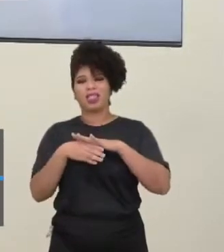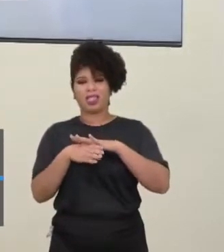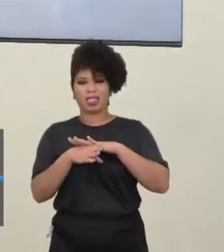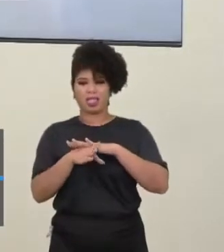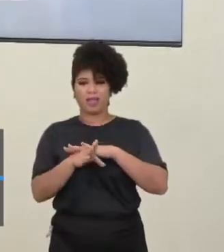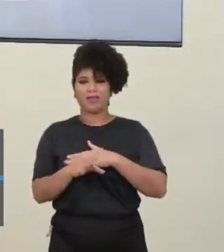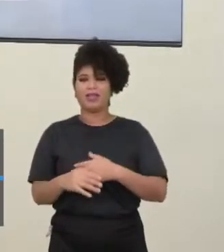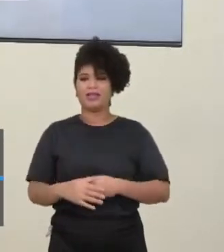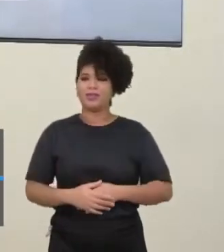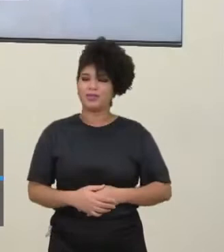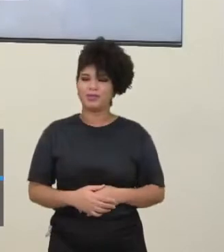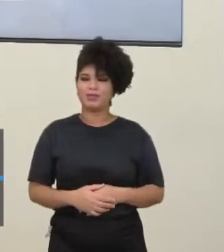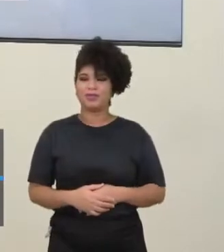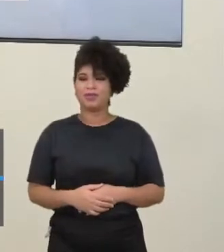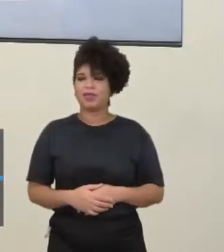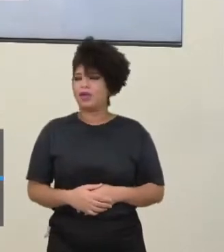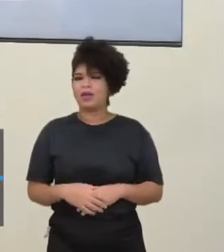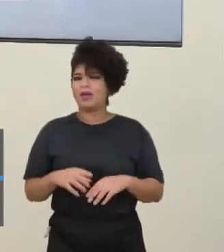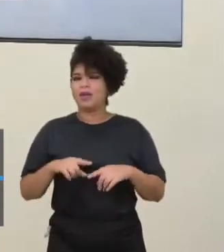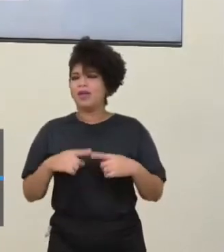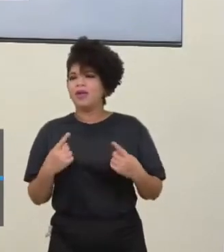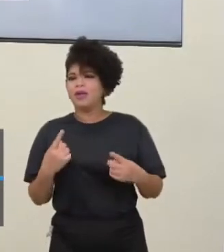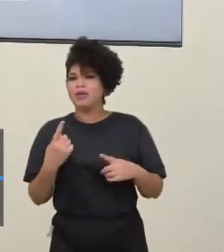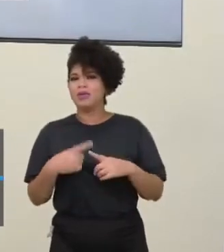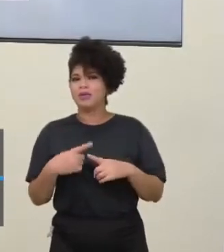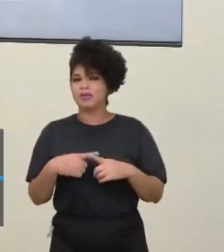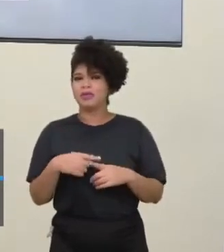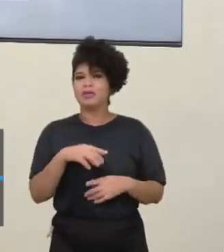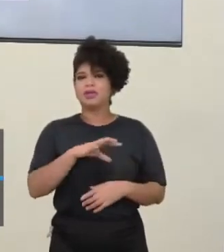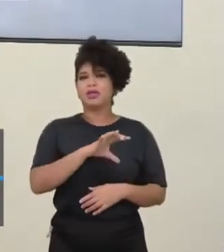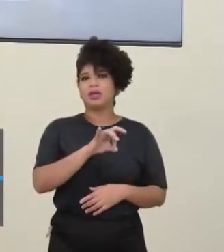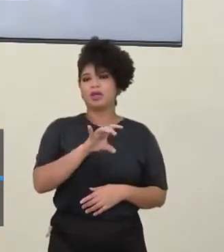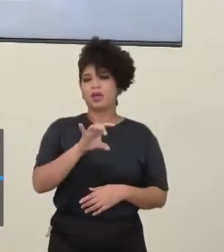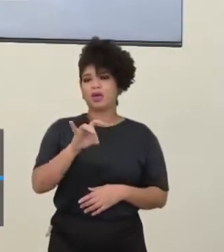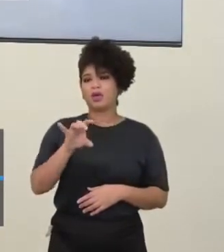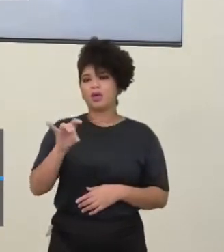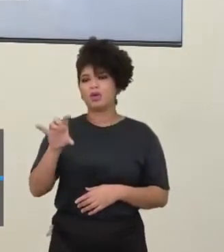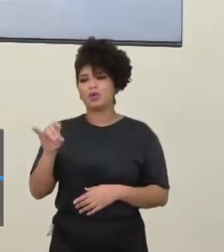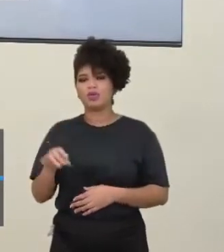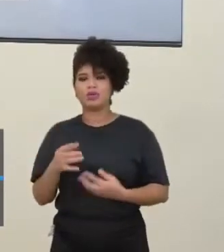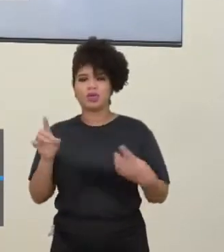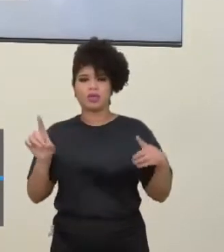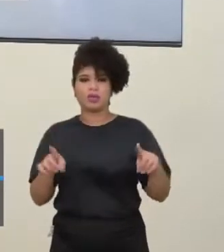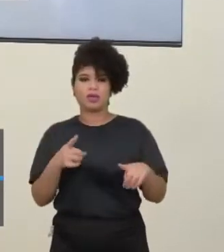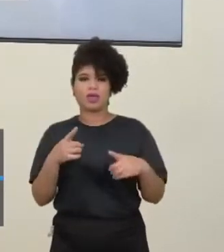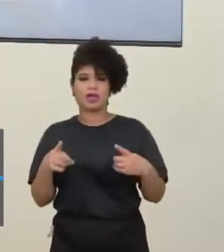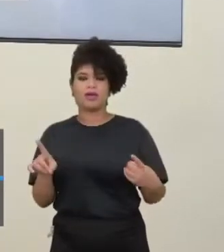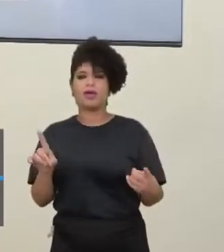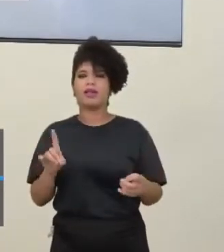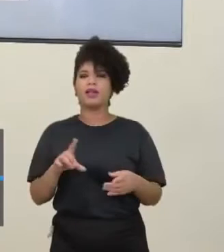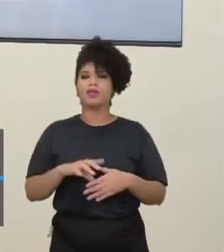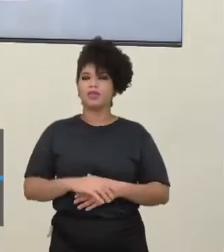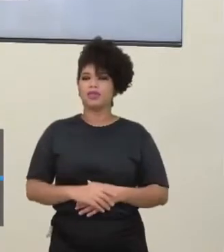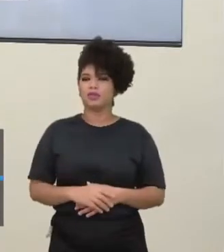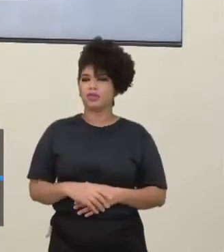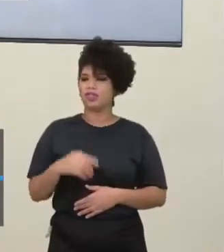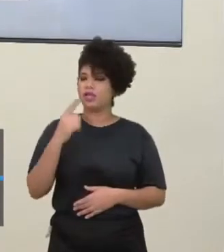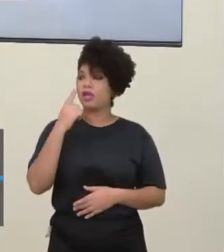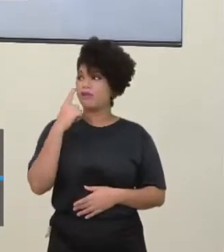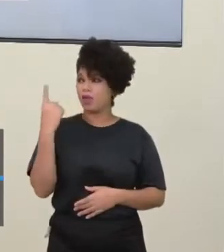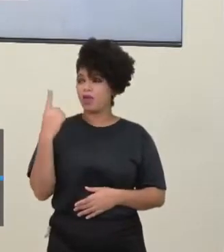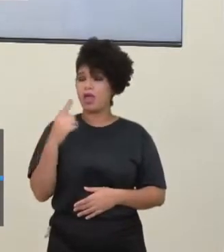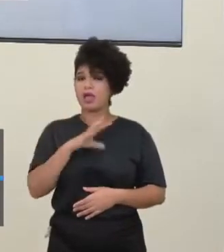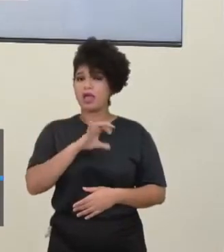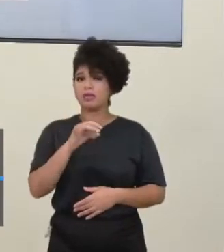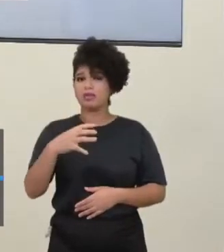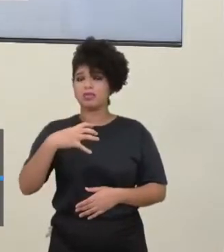Então, e por que isso acontece, gente? Porque cada artista, cada músico, cada cantor, cada intérprete vai colocar o